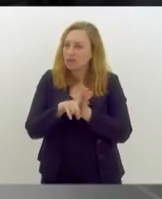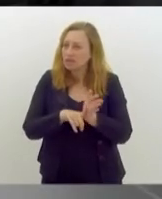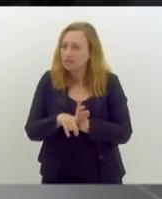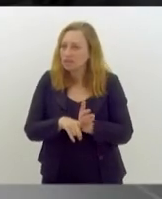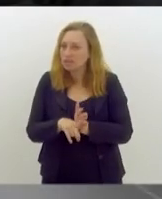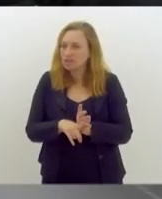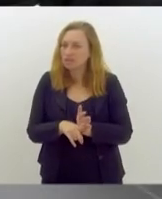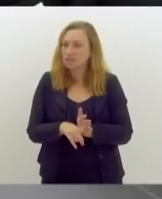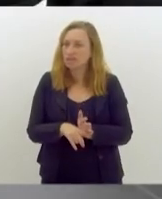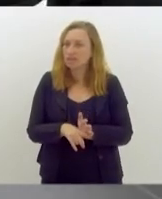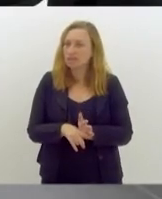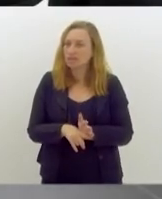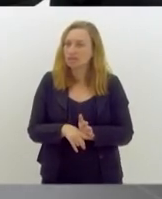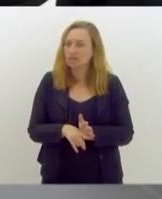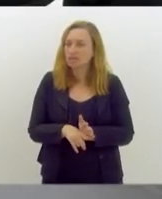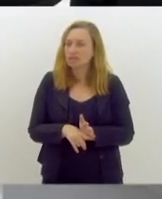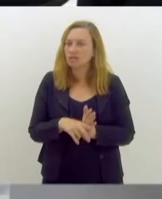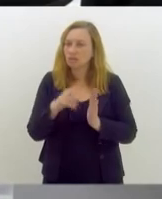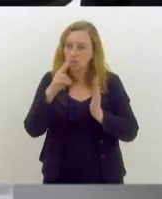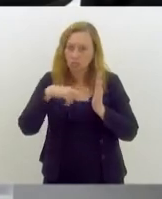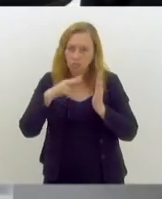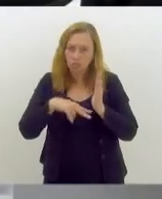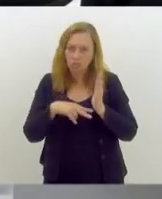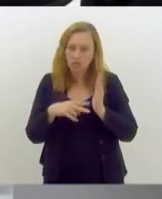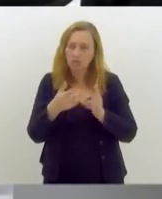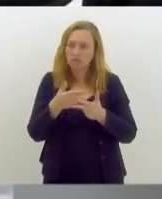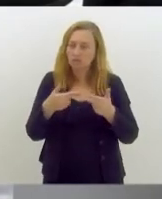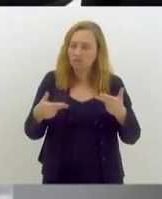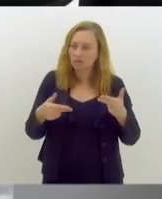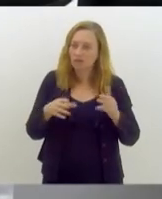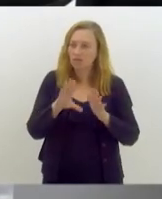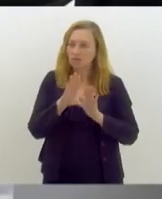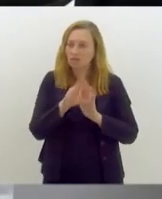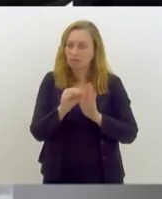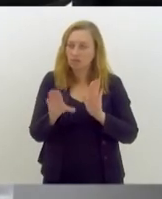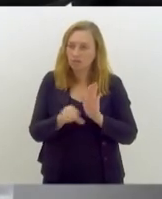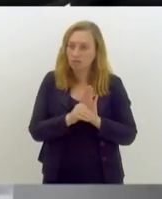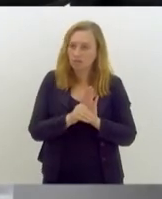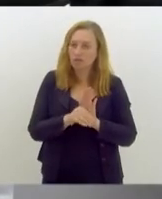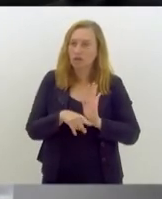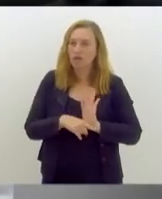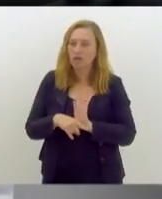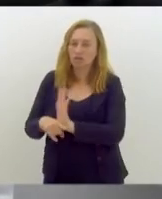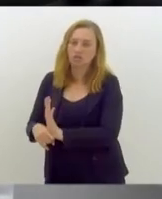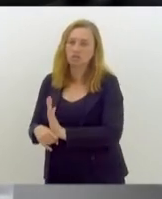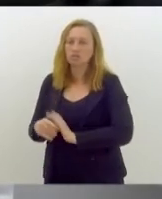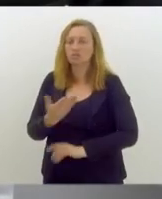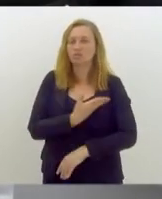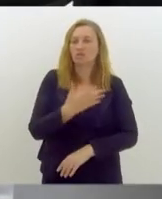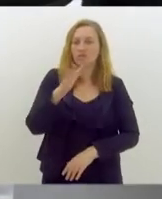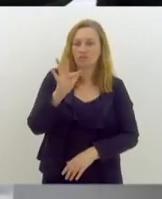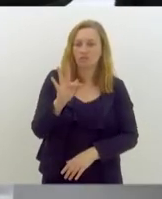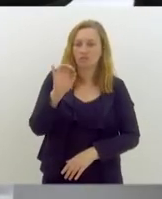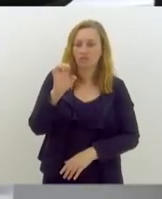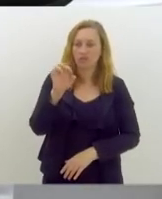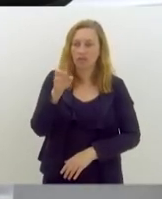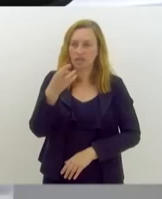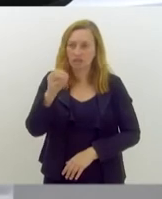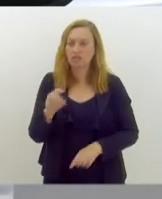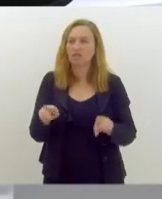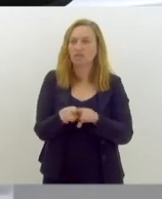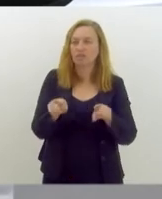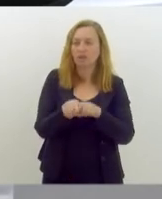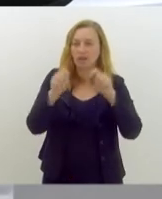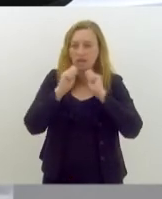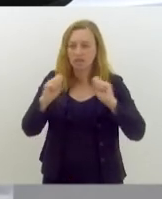já passando uma olhada né bastante contribuições de nosso querido Fernando Lopes e da nossa assessora que